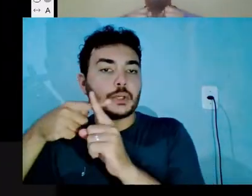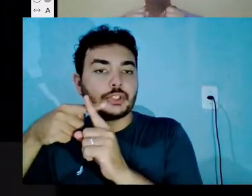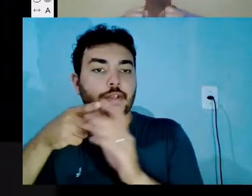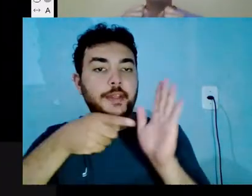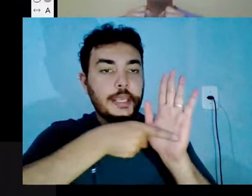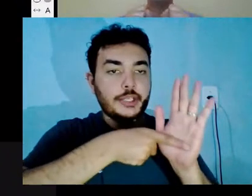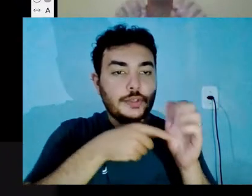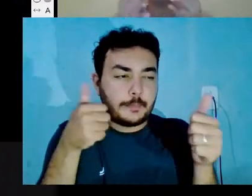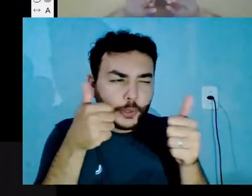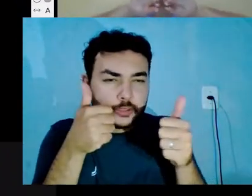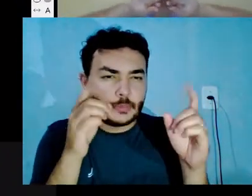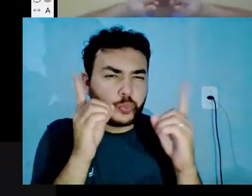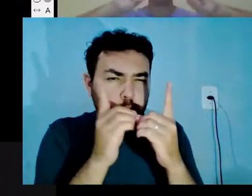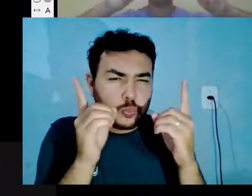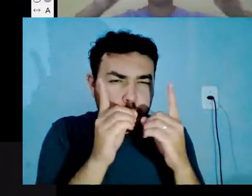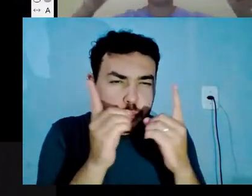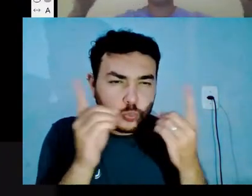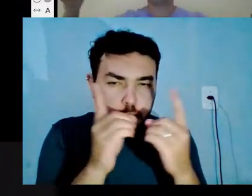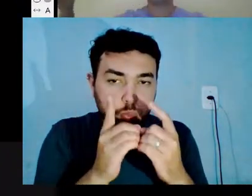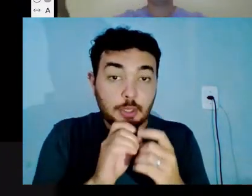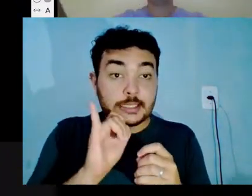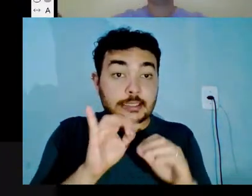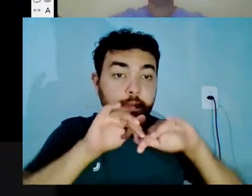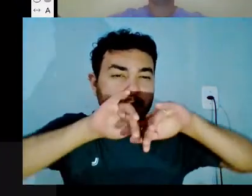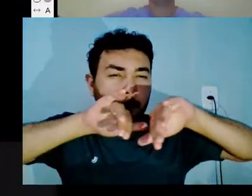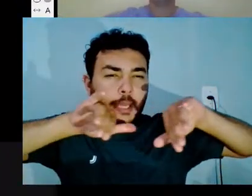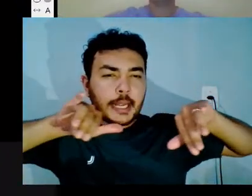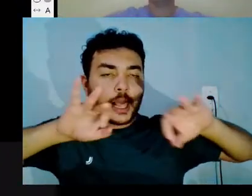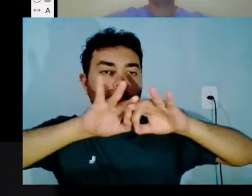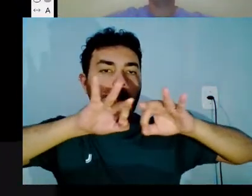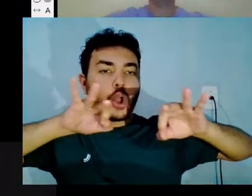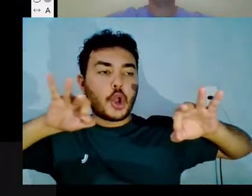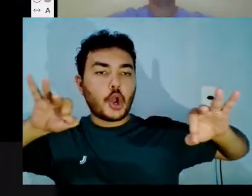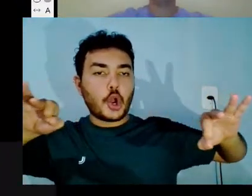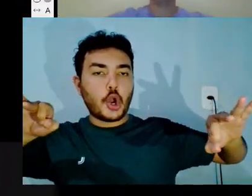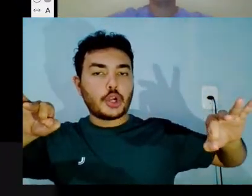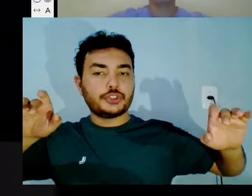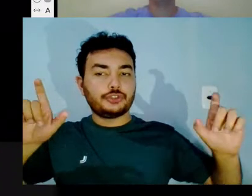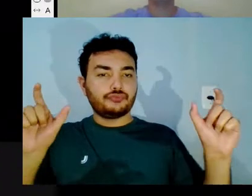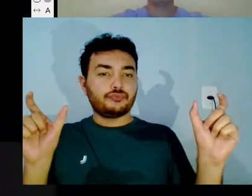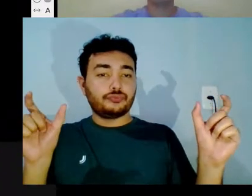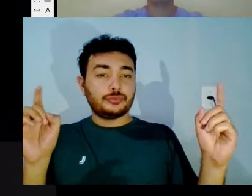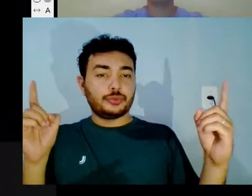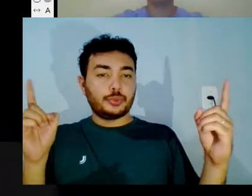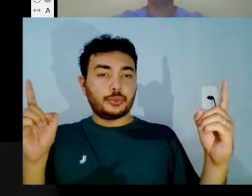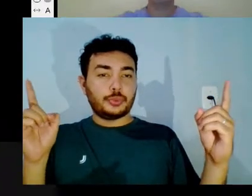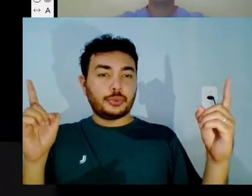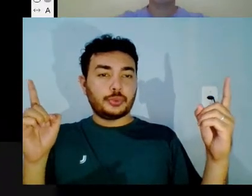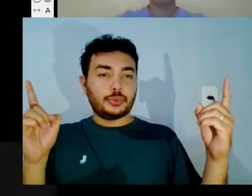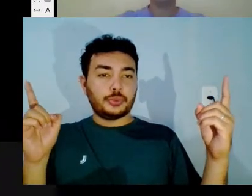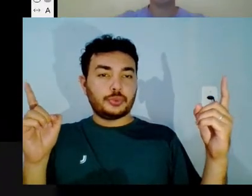muito próxima, a atração vai ser forte. Na medida que a gente vai separando e vai distanciando, aumentando a distância entre essas duas cargas, o que vai